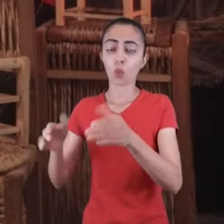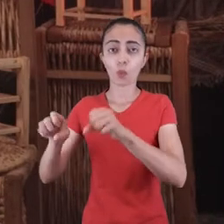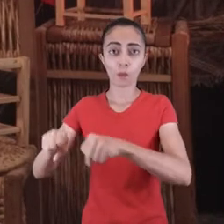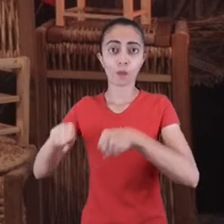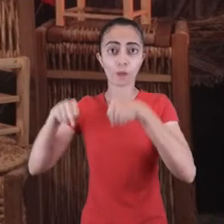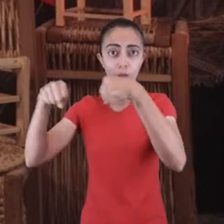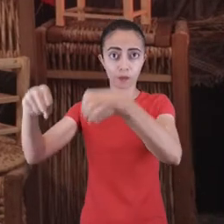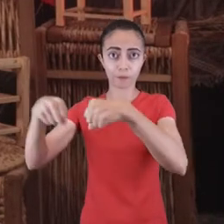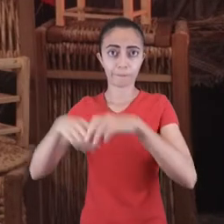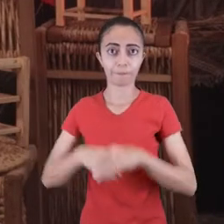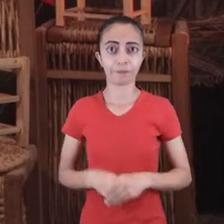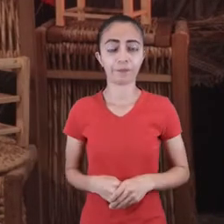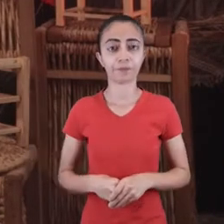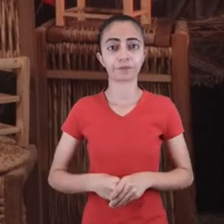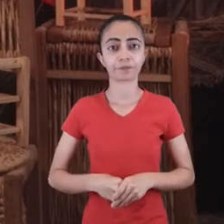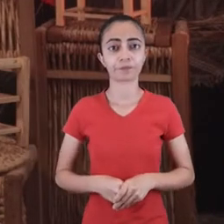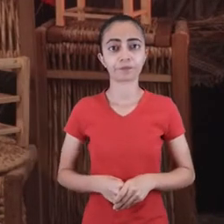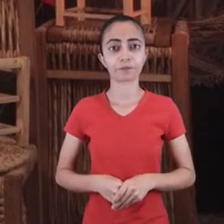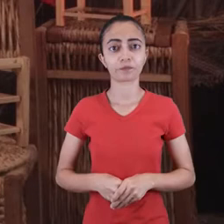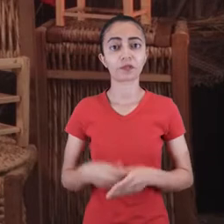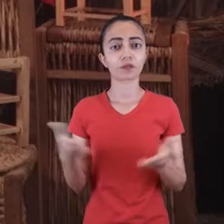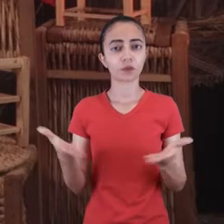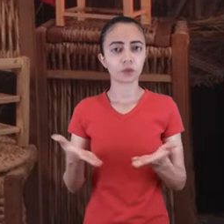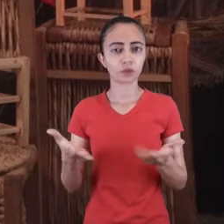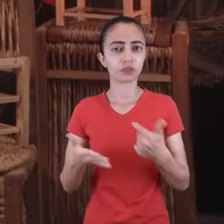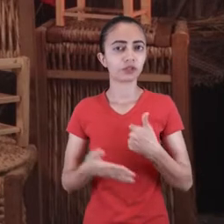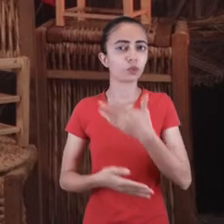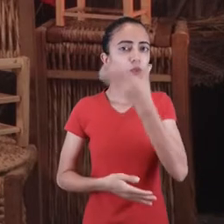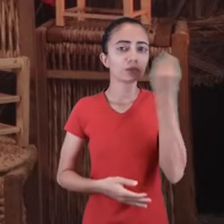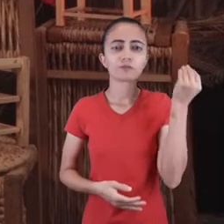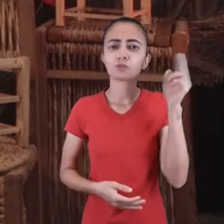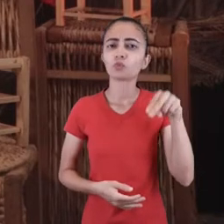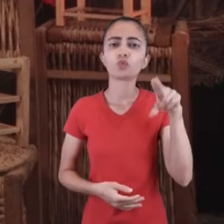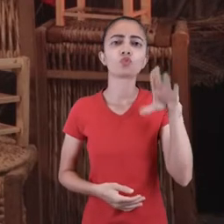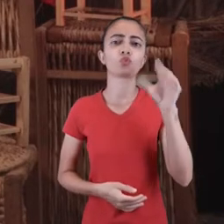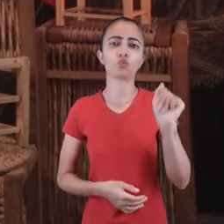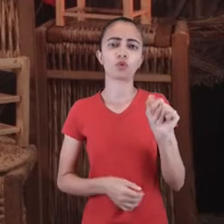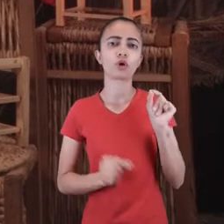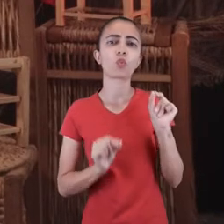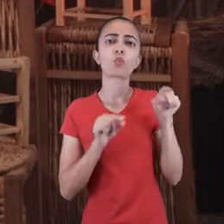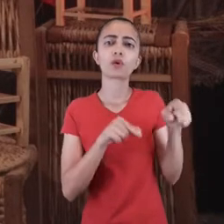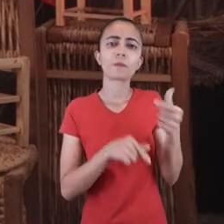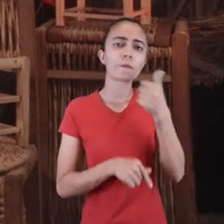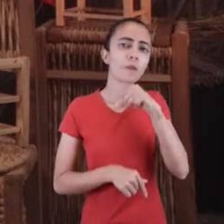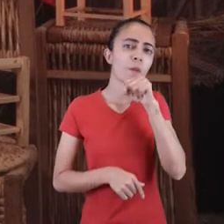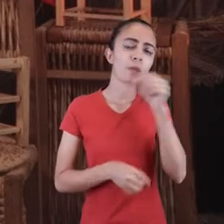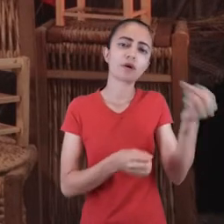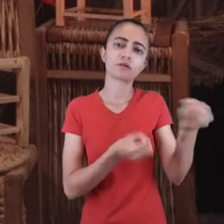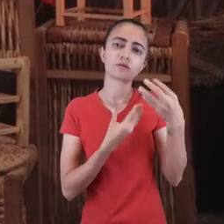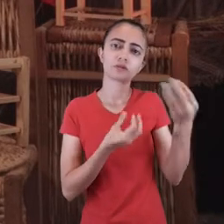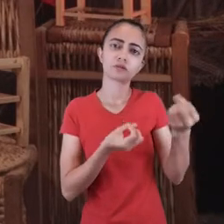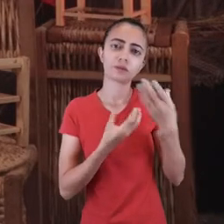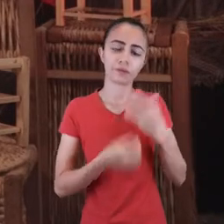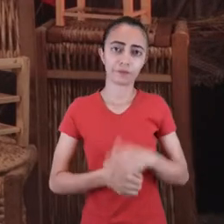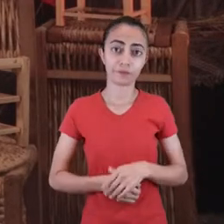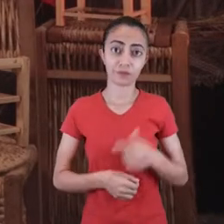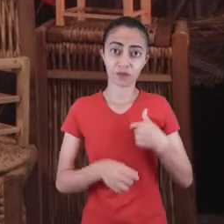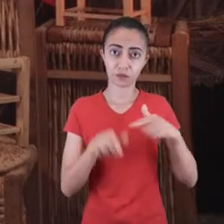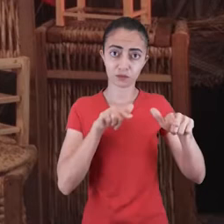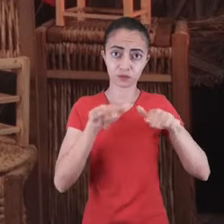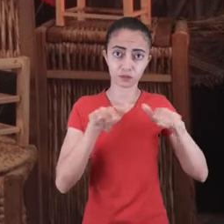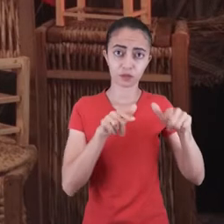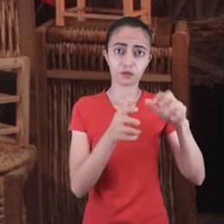baú. E hoje eu nunca esqueci o que a minha mãe me ensinou. Trabalho